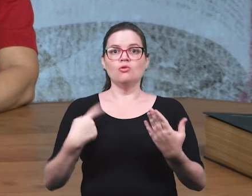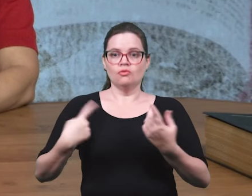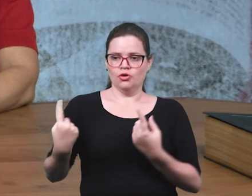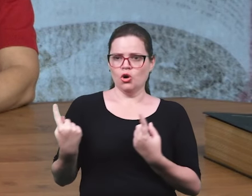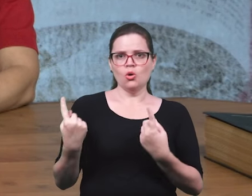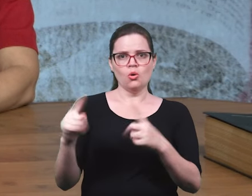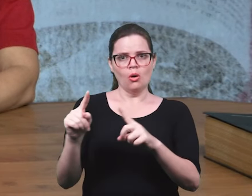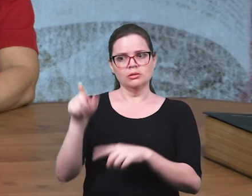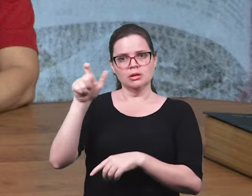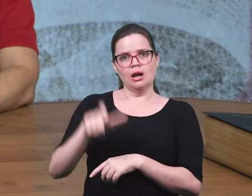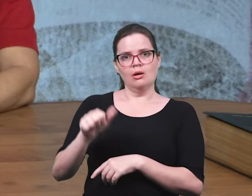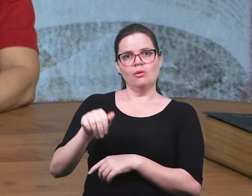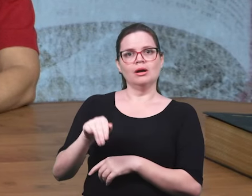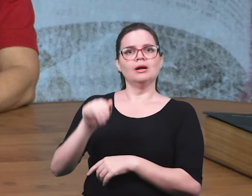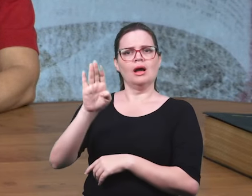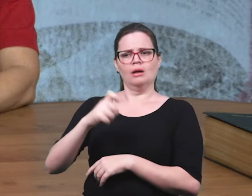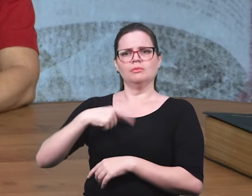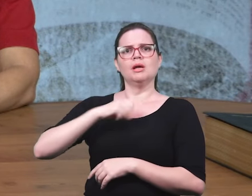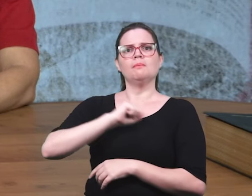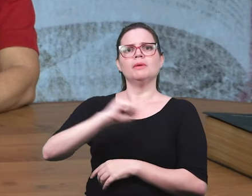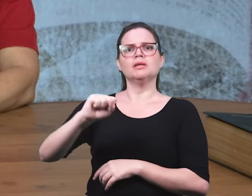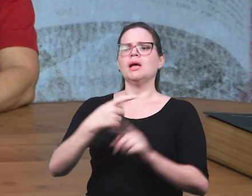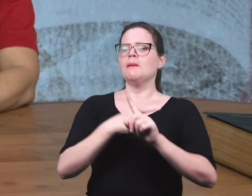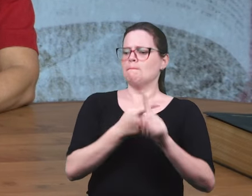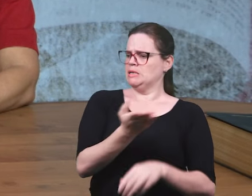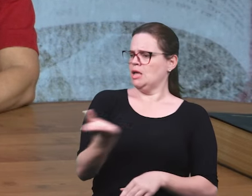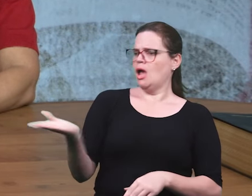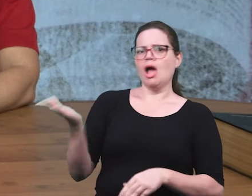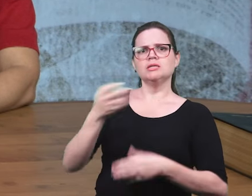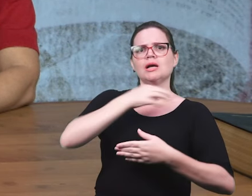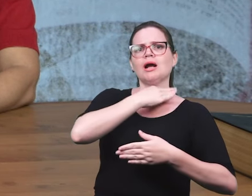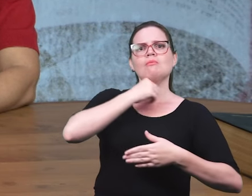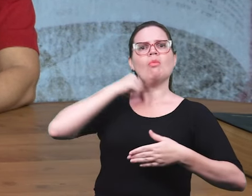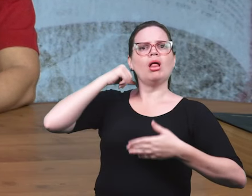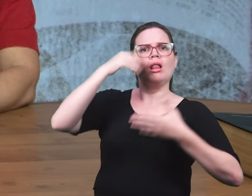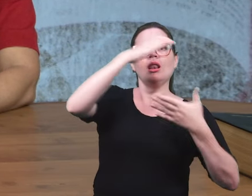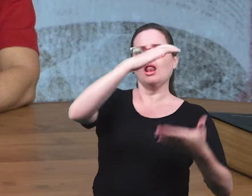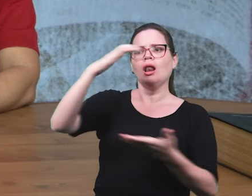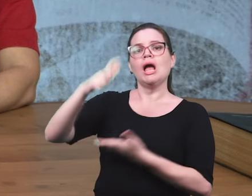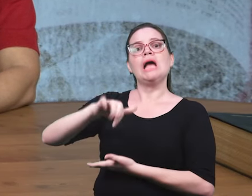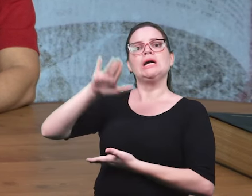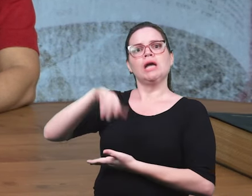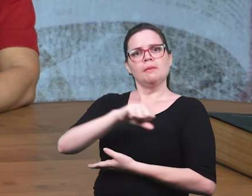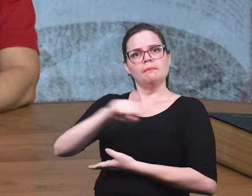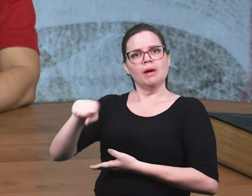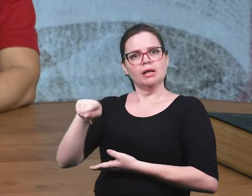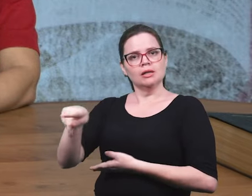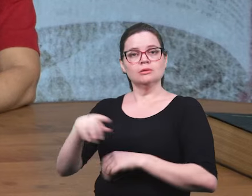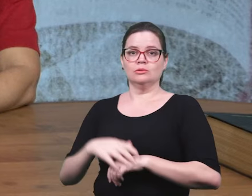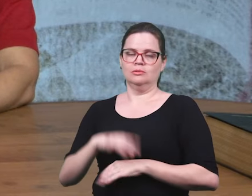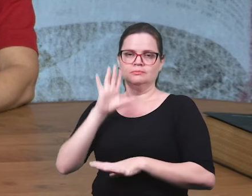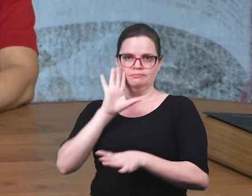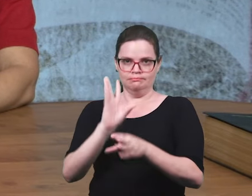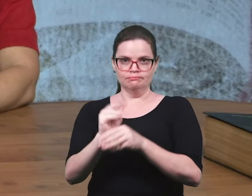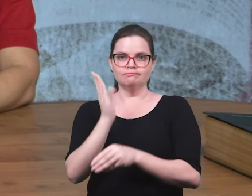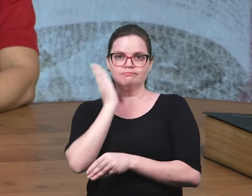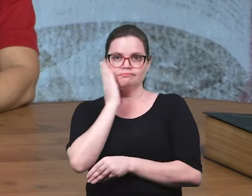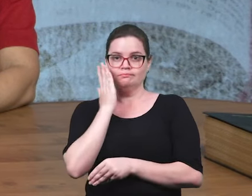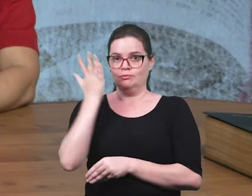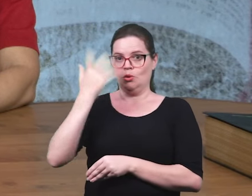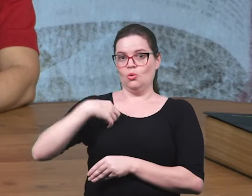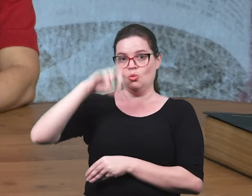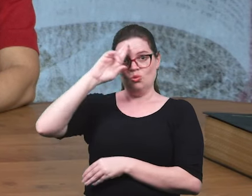matei. Mas quem feriu a todos estes? Sabei, pois, agora que, da palavra do